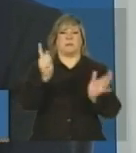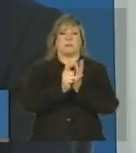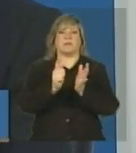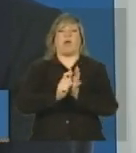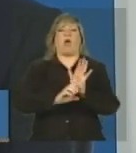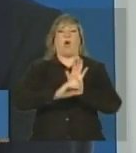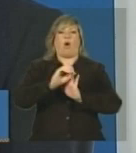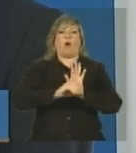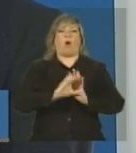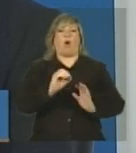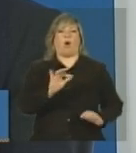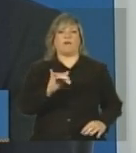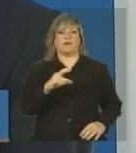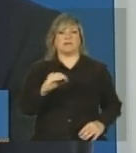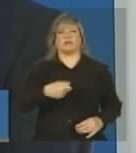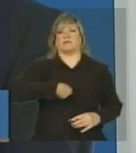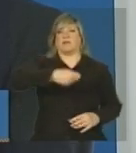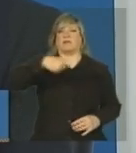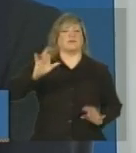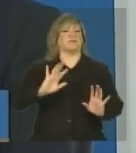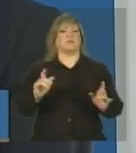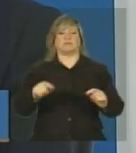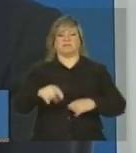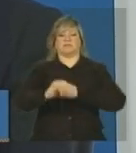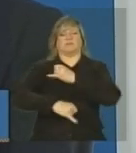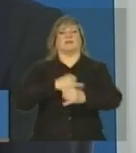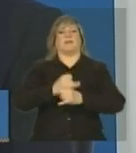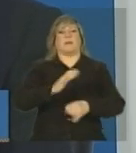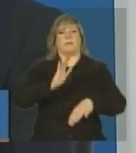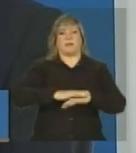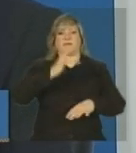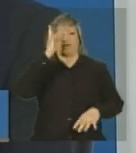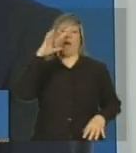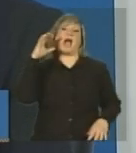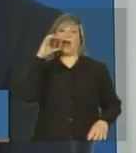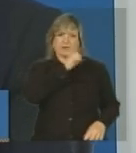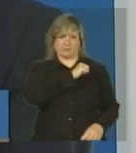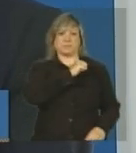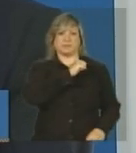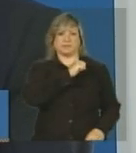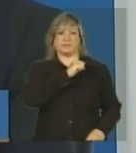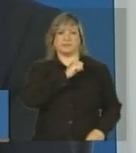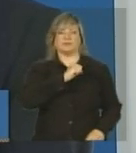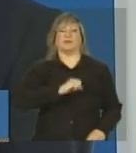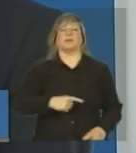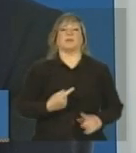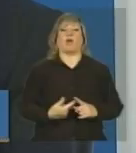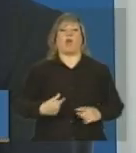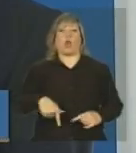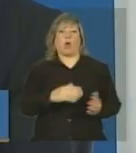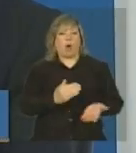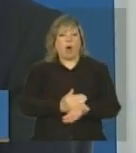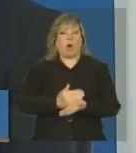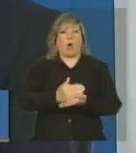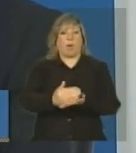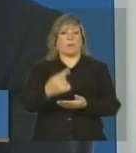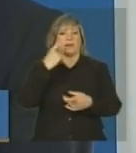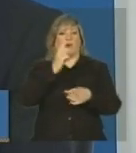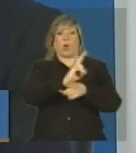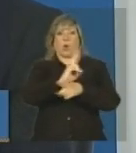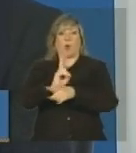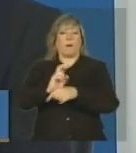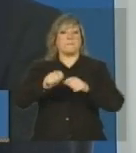de ofícios com os gestores municipais, acelerando o processo. A gente passa a ter um controle maior